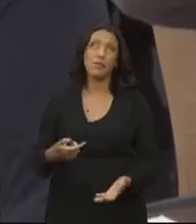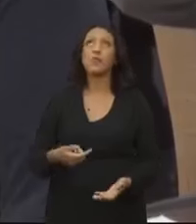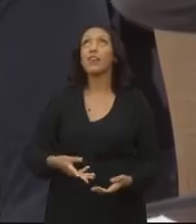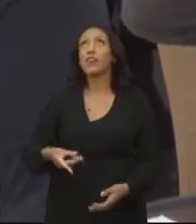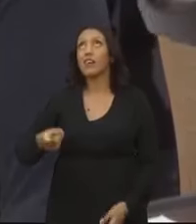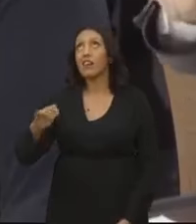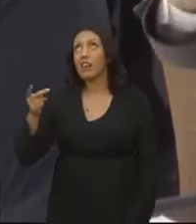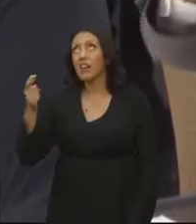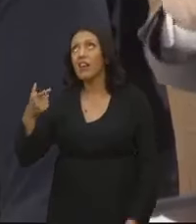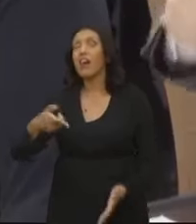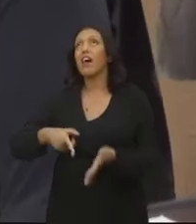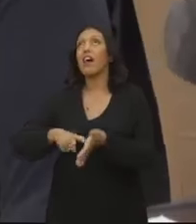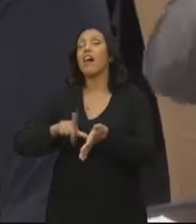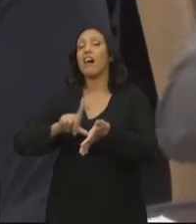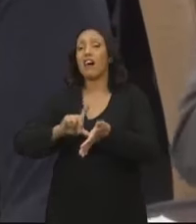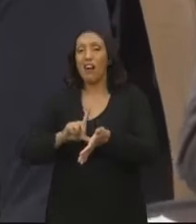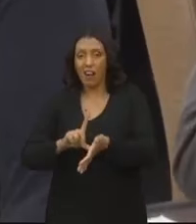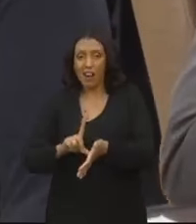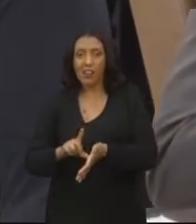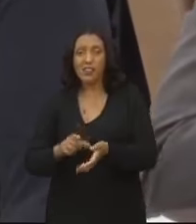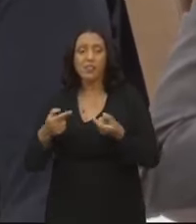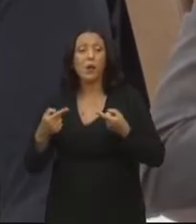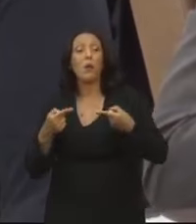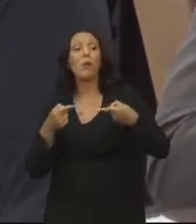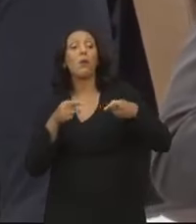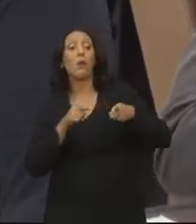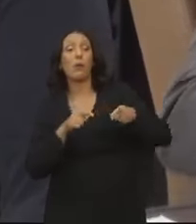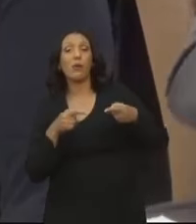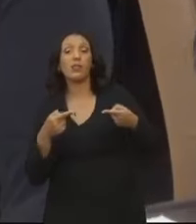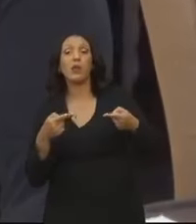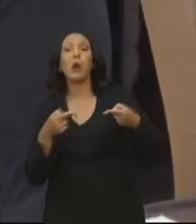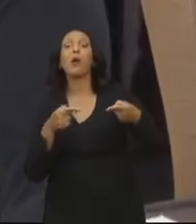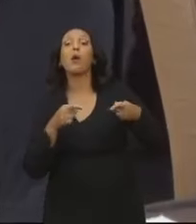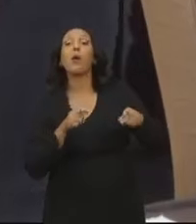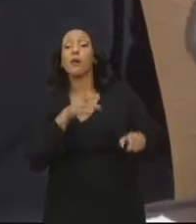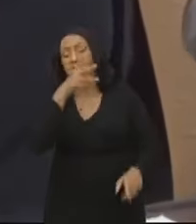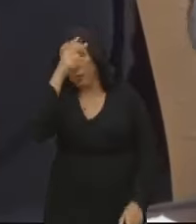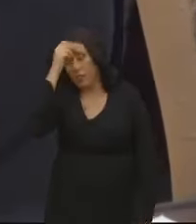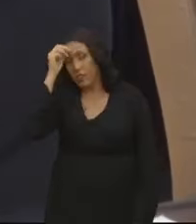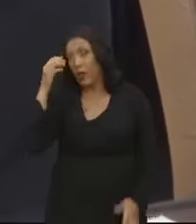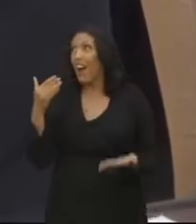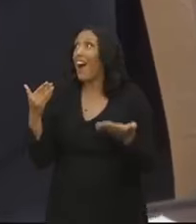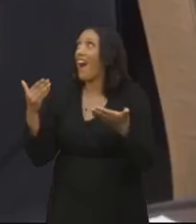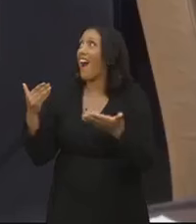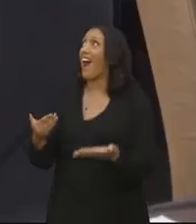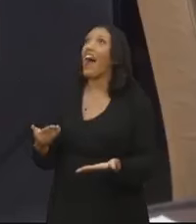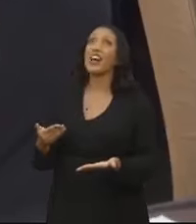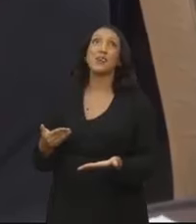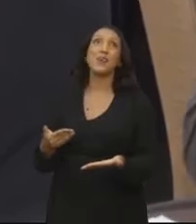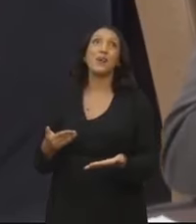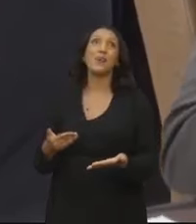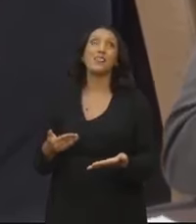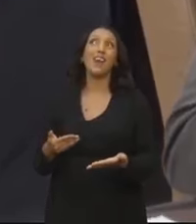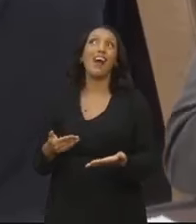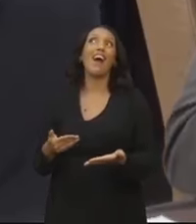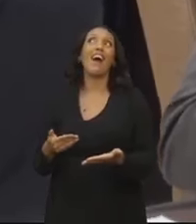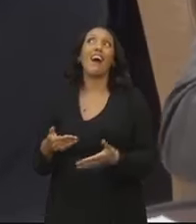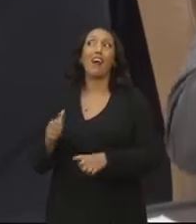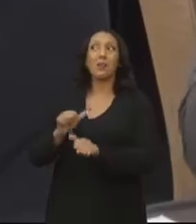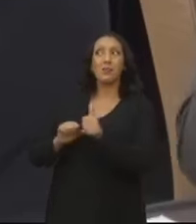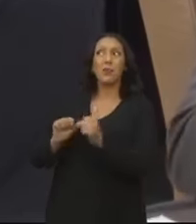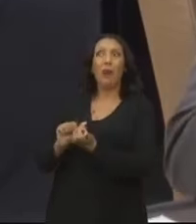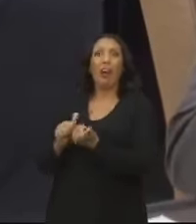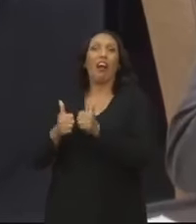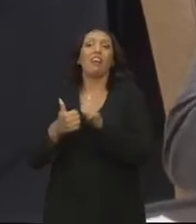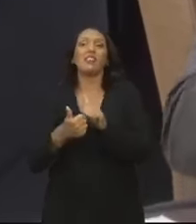falando que a gestão era tudo que tem de ruim e que hoje, porque está criando cabide de emprego, está apoiando e tacando flores na prefeitura. A gente